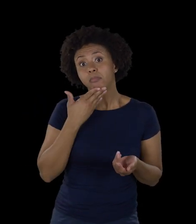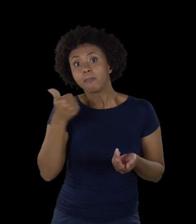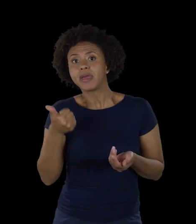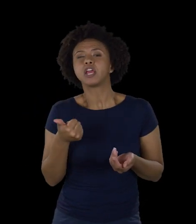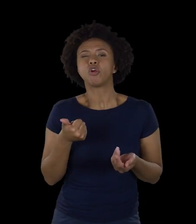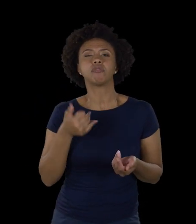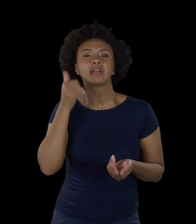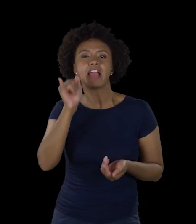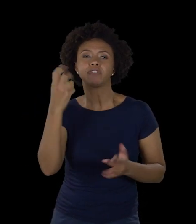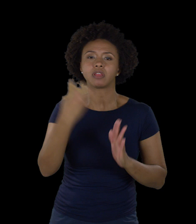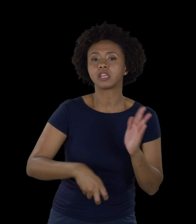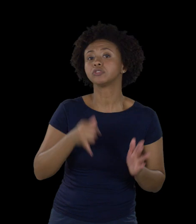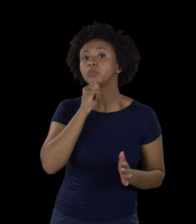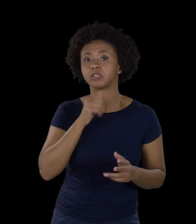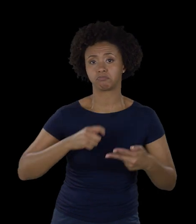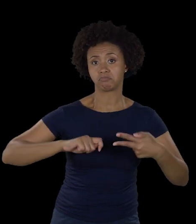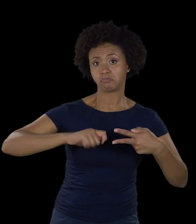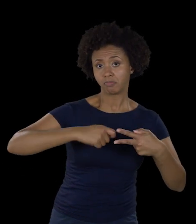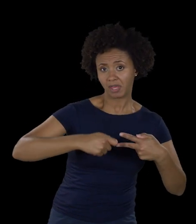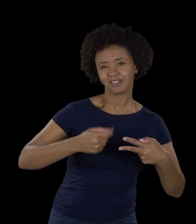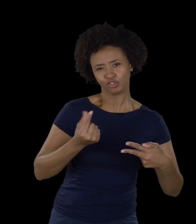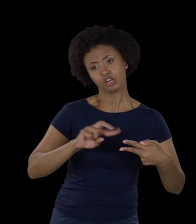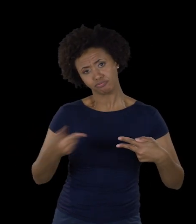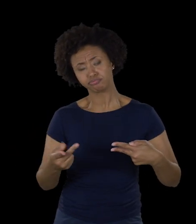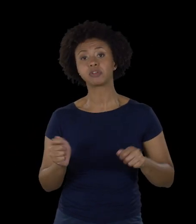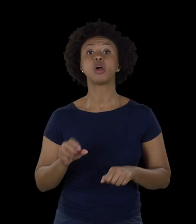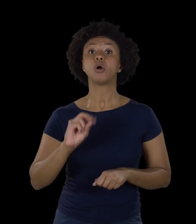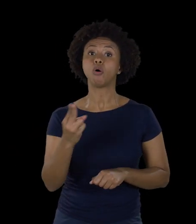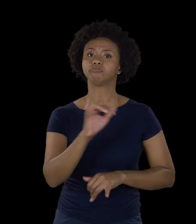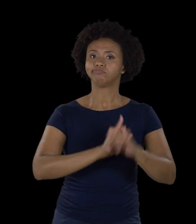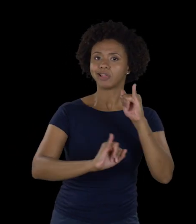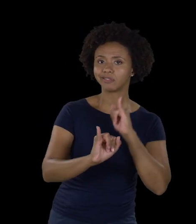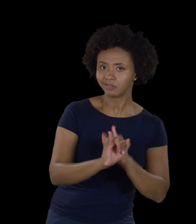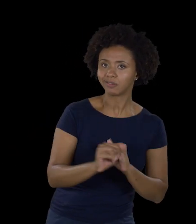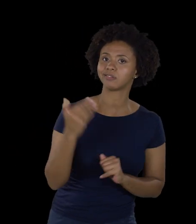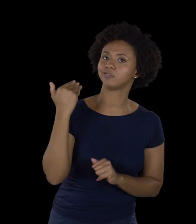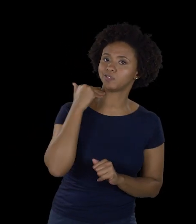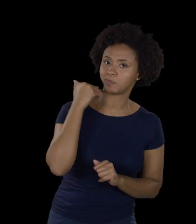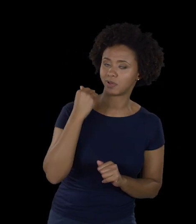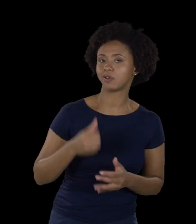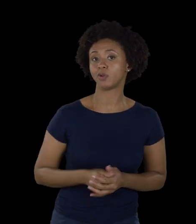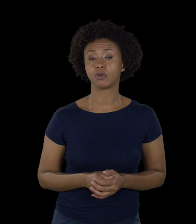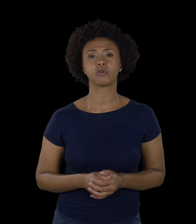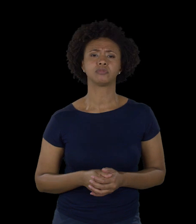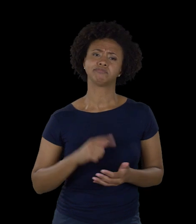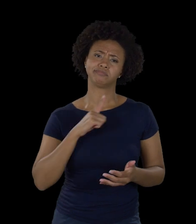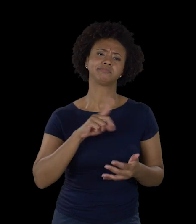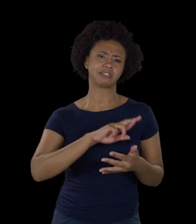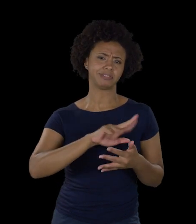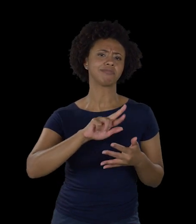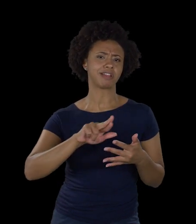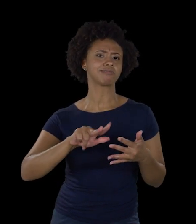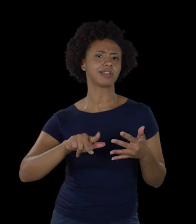de valores, o Internet Bank, ou os bancos digitais com suas tarifas menores e uma série de serviços